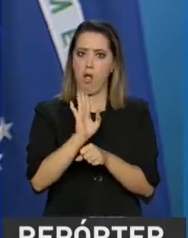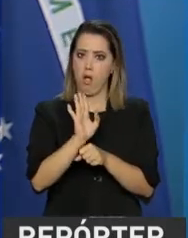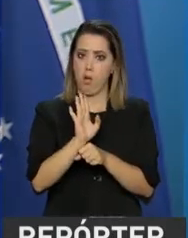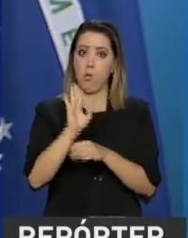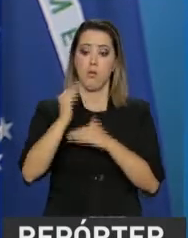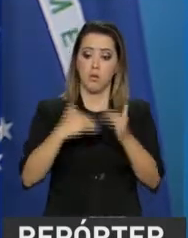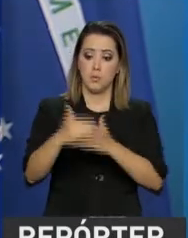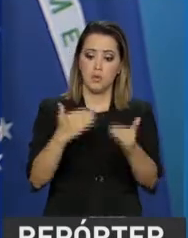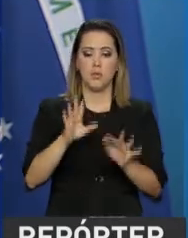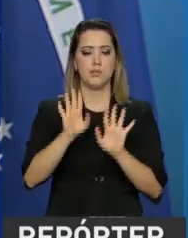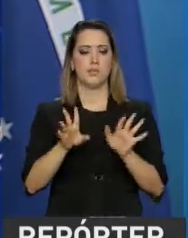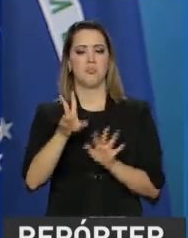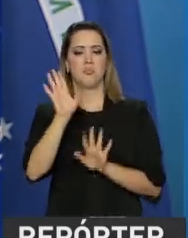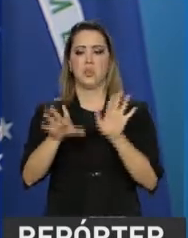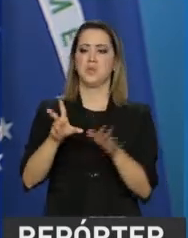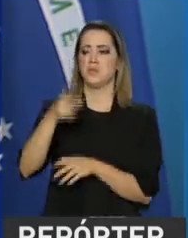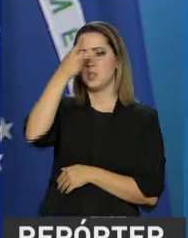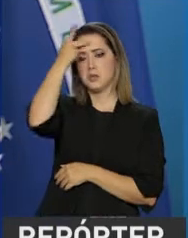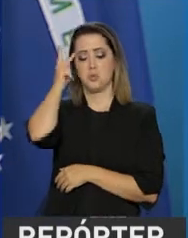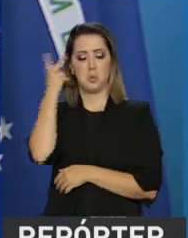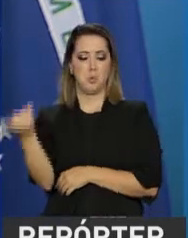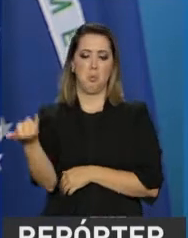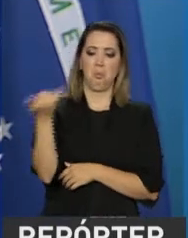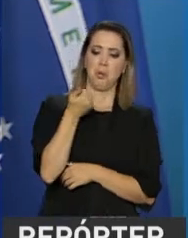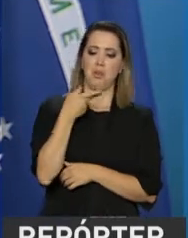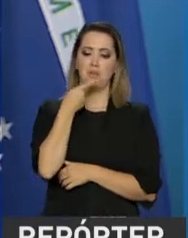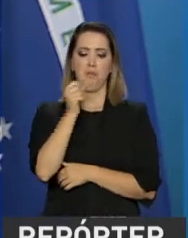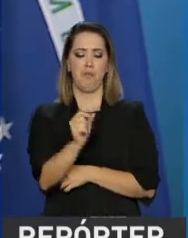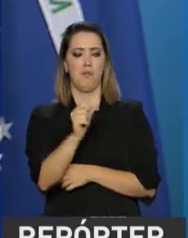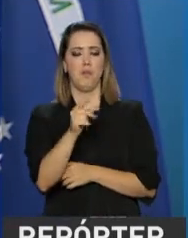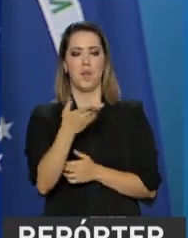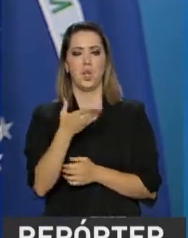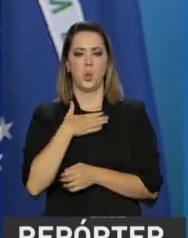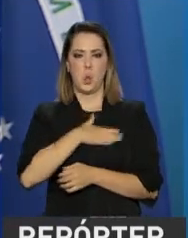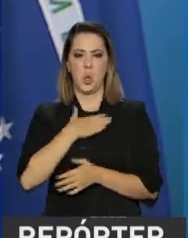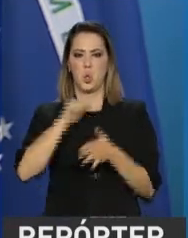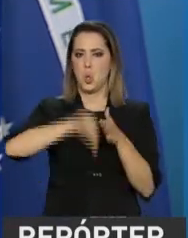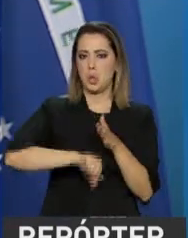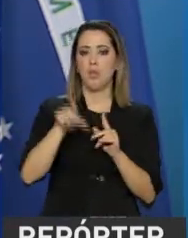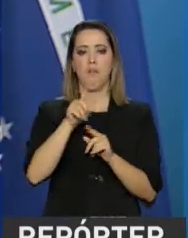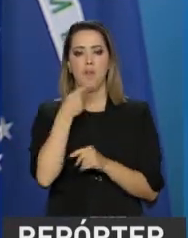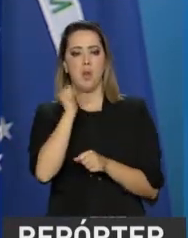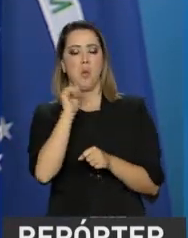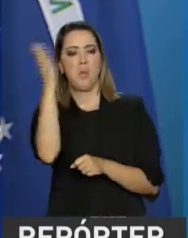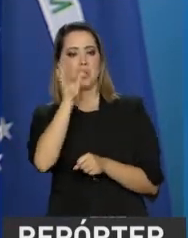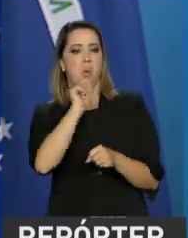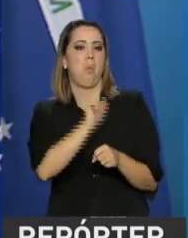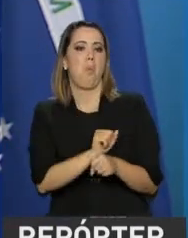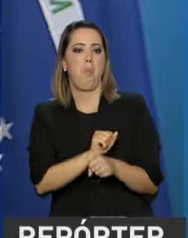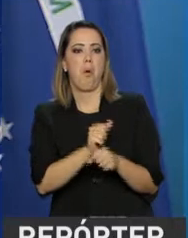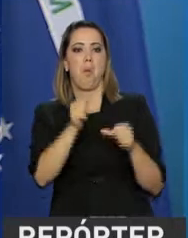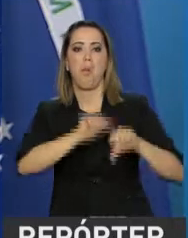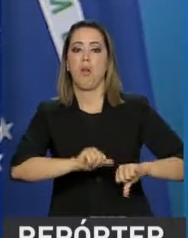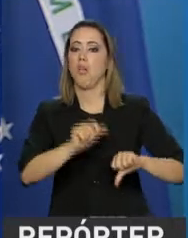dizem usar altos da serra o brasil parou dê certo não vai fazer